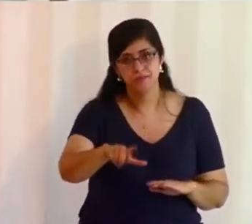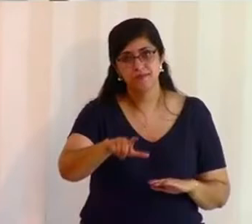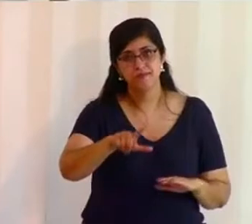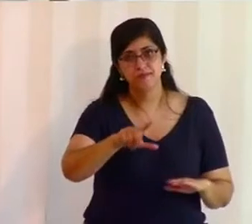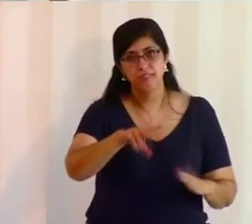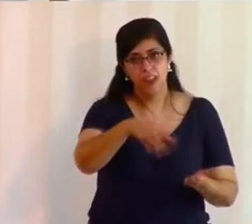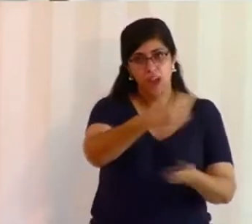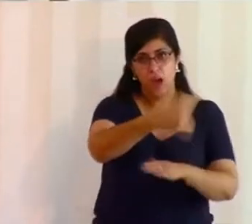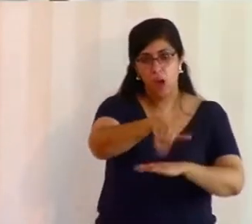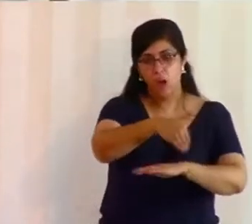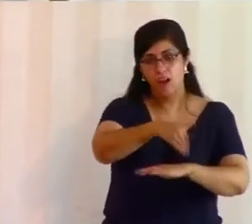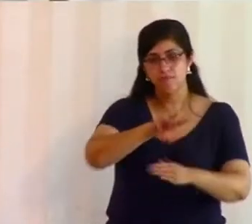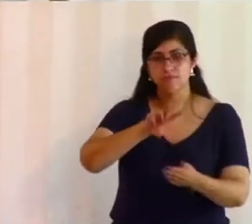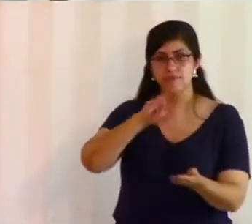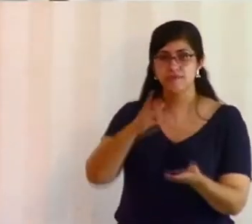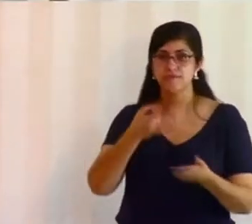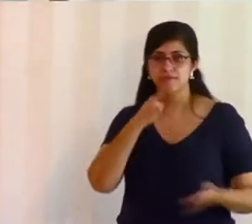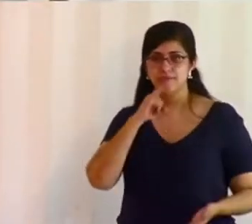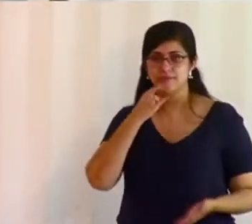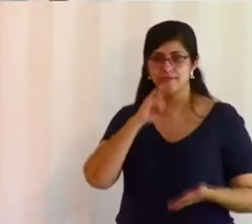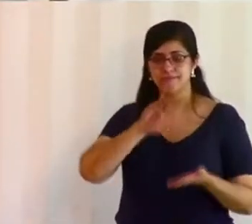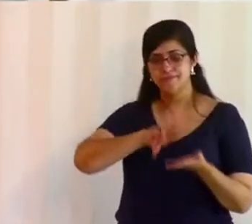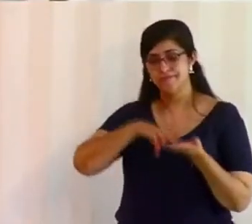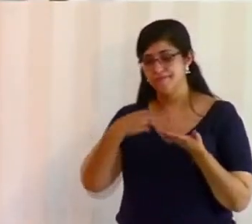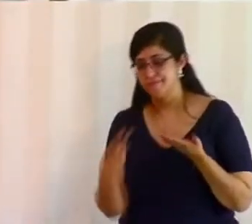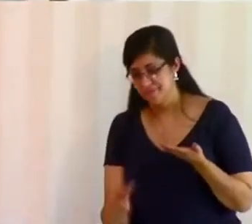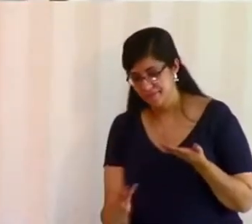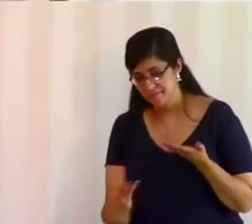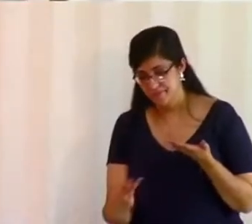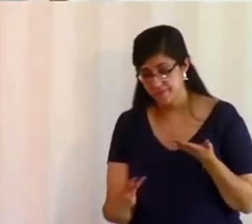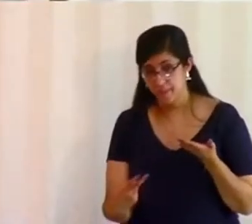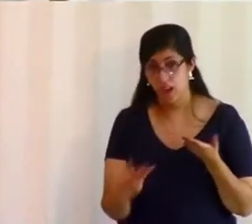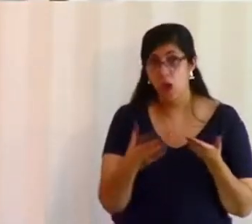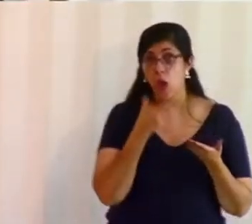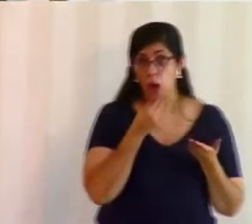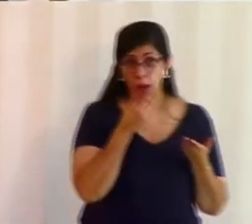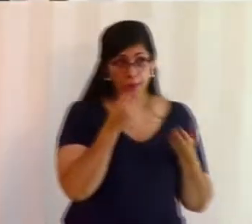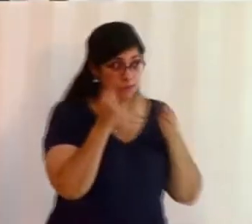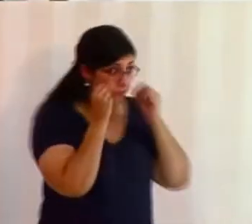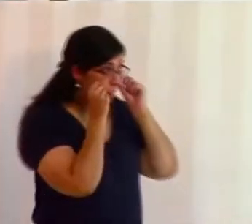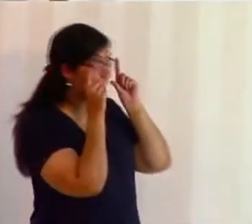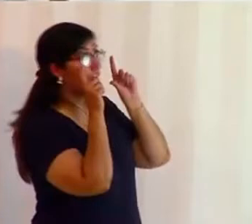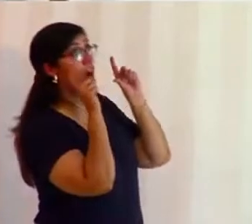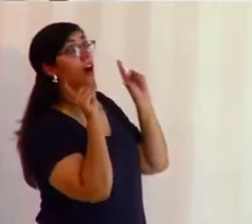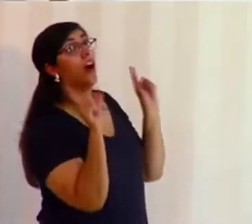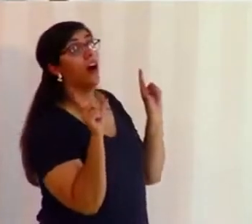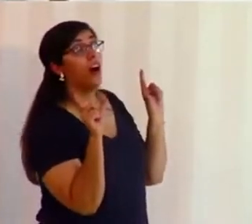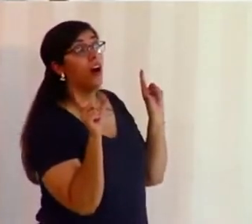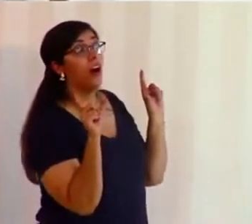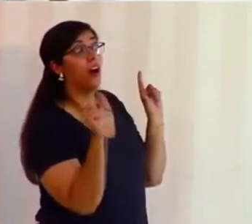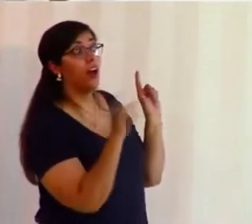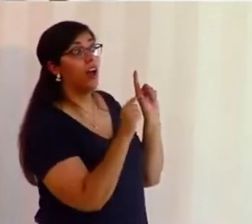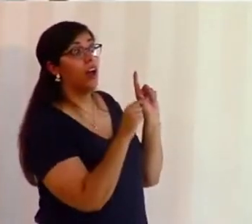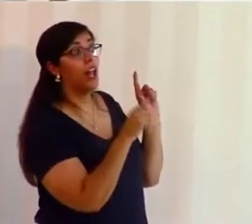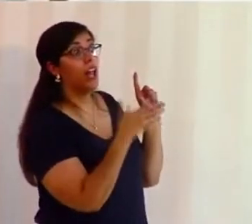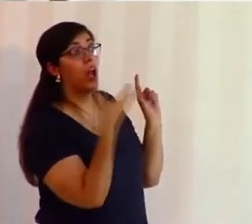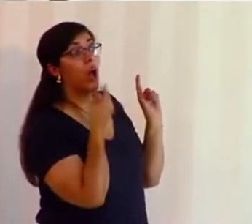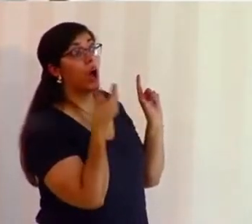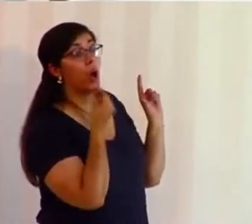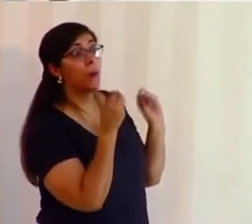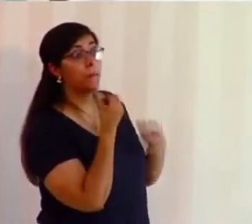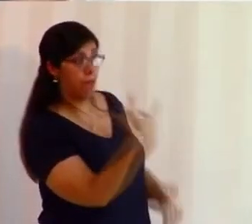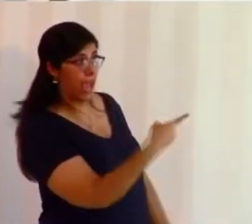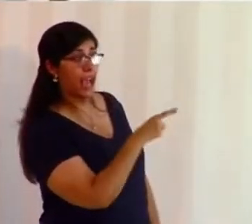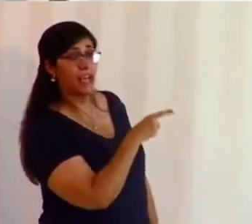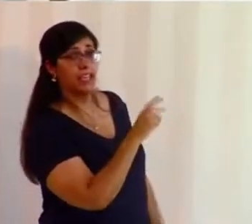novo, caído, vítima pelo álcool. E aí ele levanta os olhos e lembra do evangelista e diz, e começa a gritar para as pessoas que estão ali: esse homem aqui é do